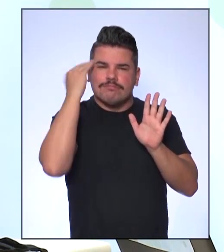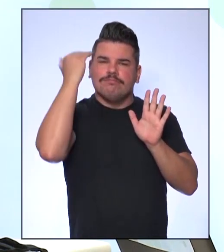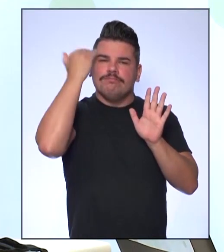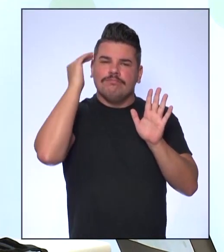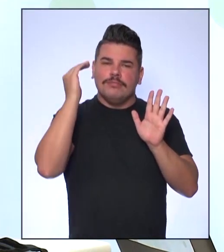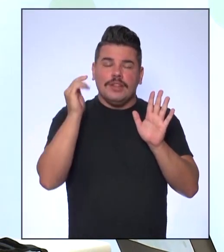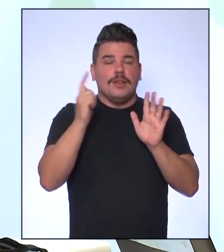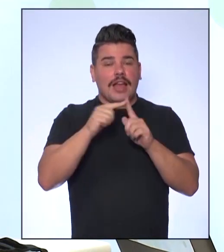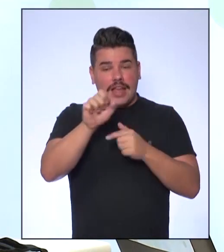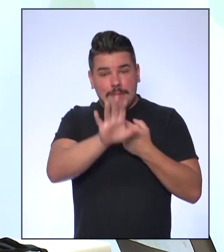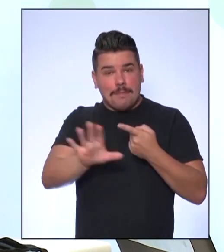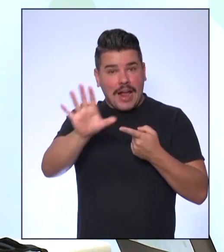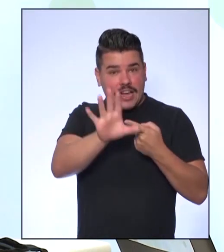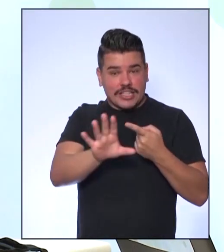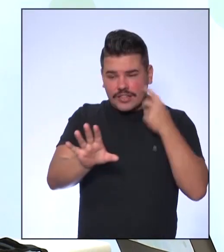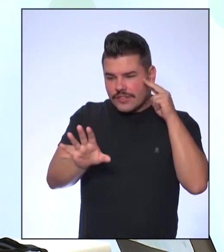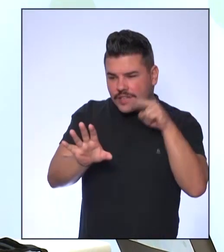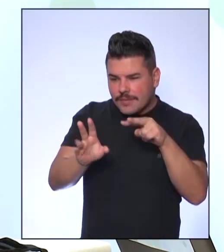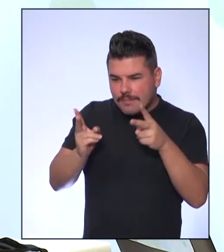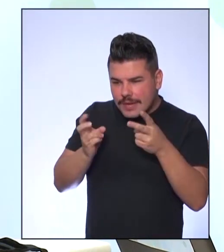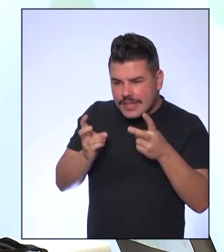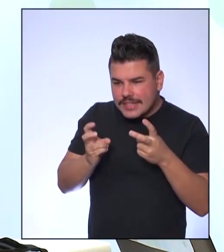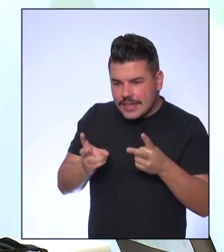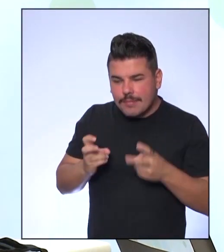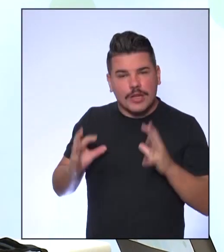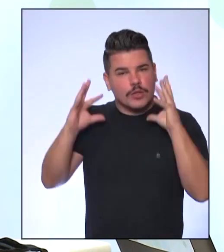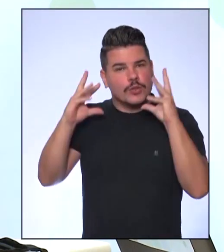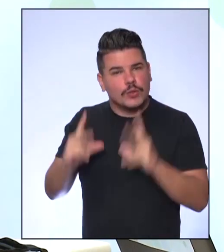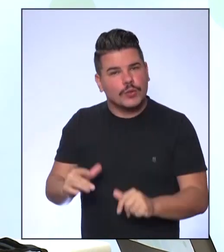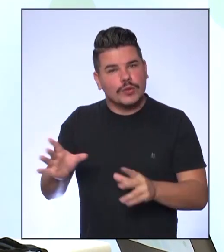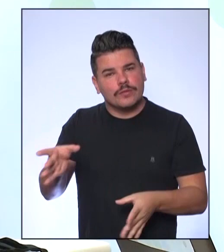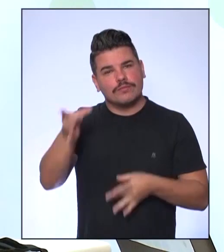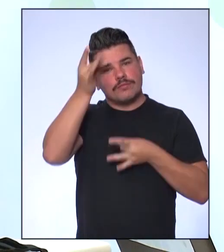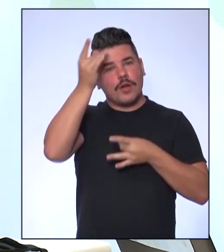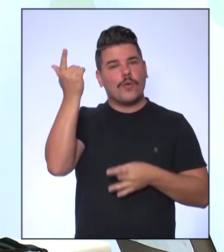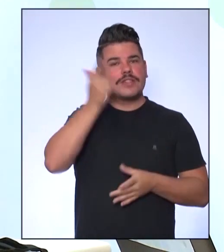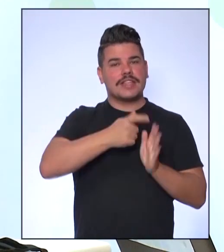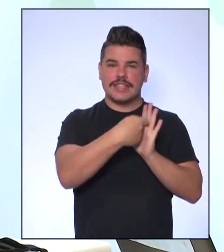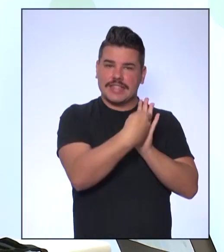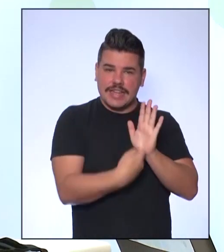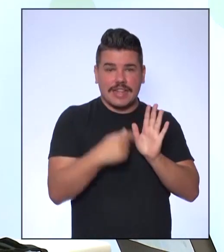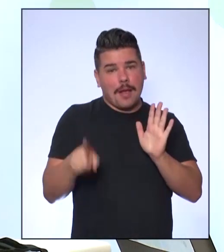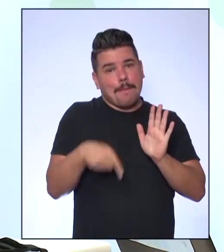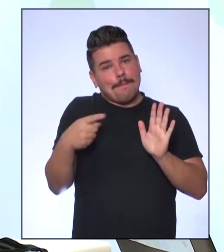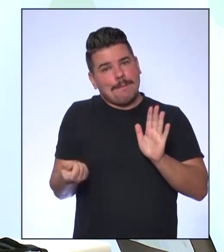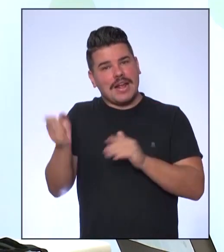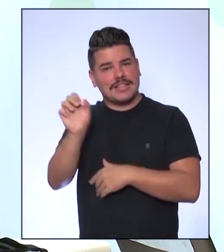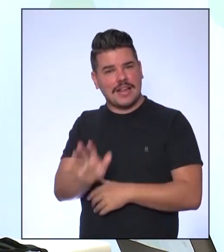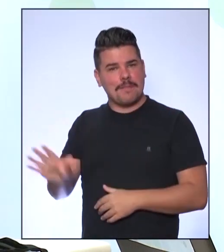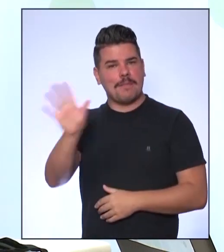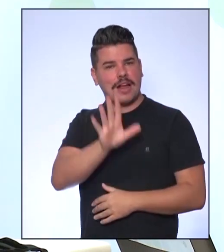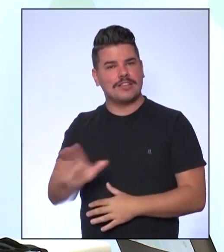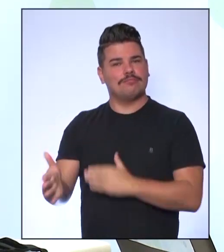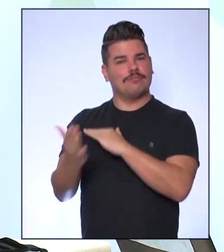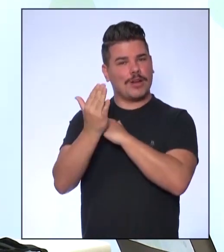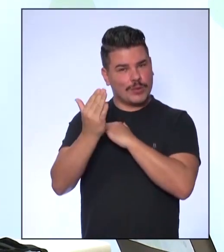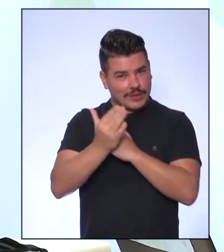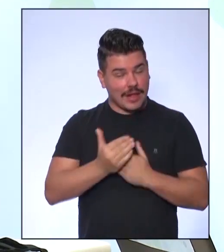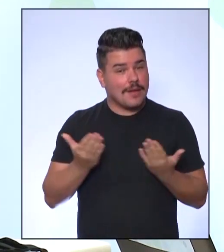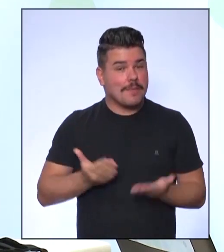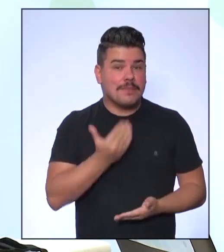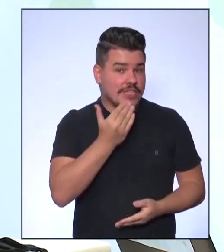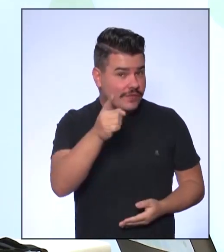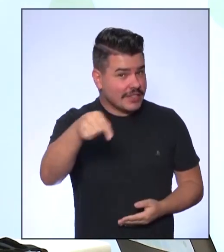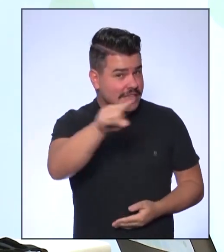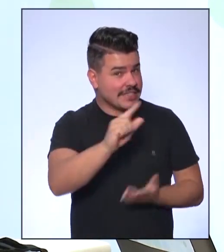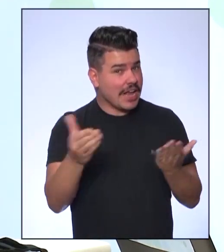presente imagens, a gente tem que observar tanto a escrita, como também as imagens. Eu vou pedir, então, para que